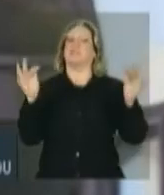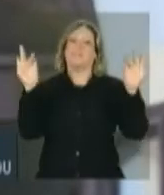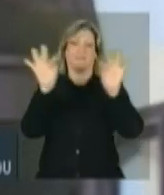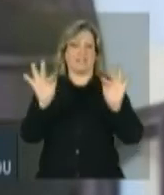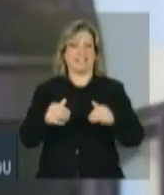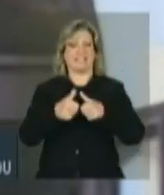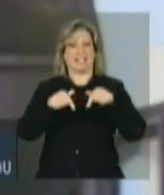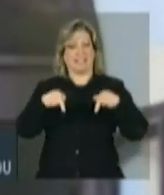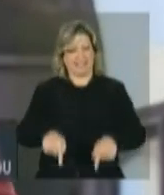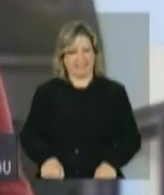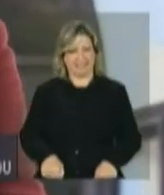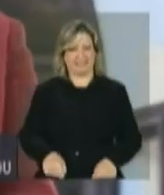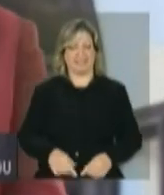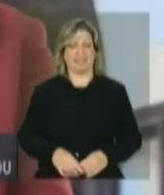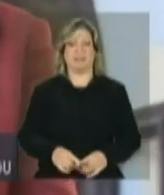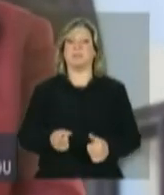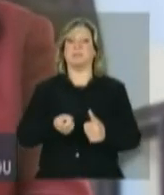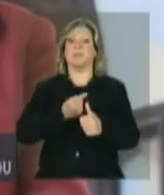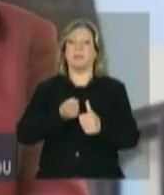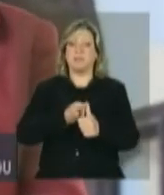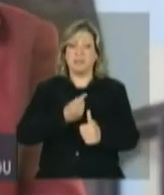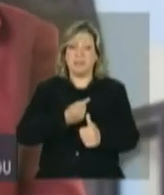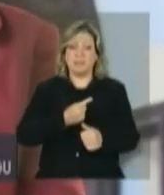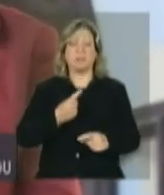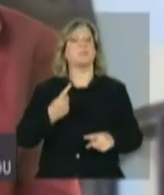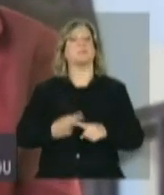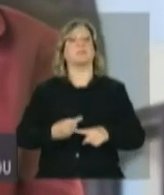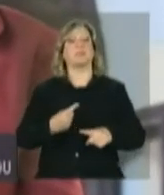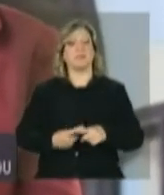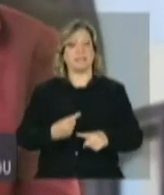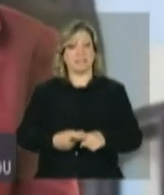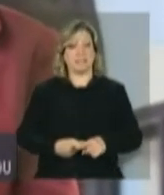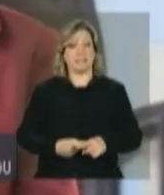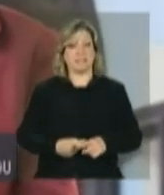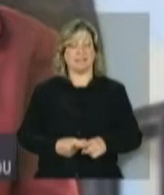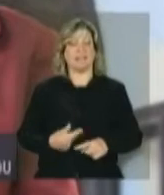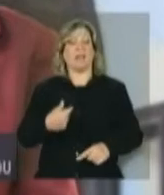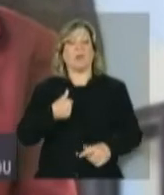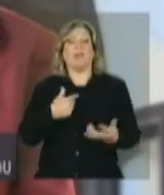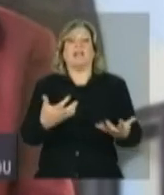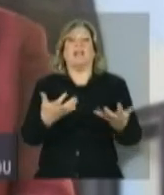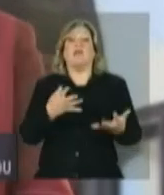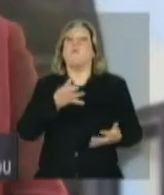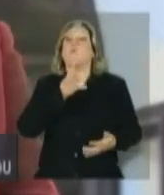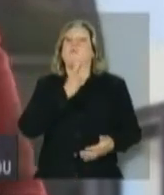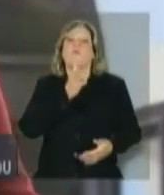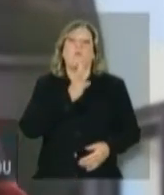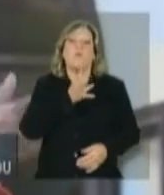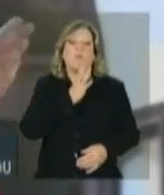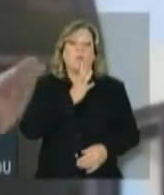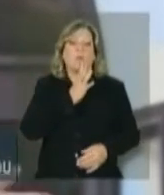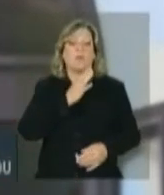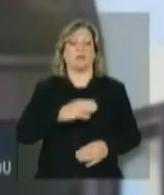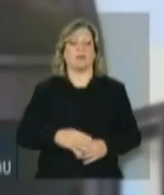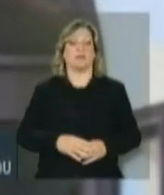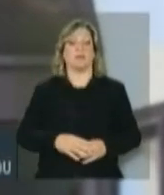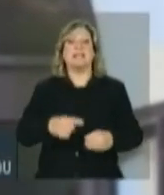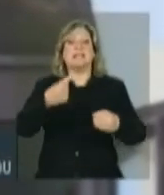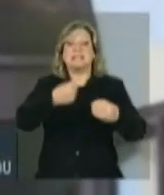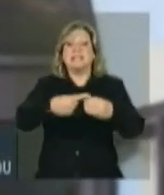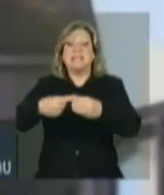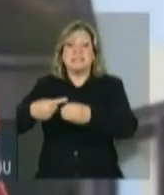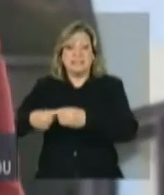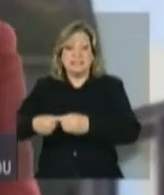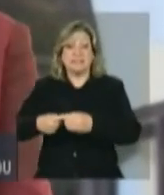de estar aqui. Primeiro, porque eu queria conhecer a